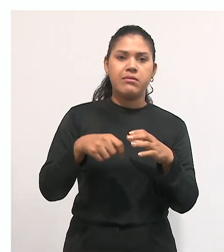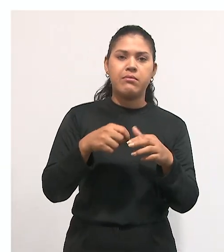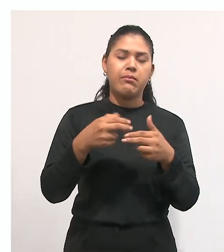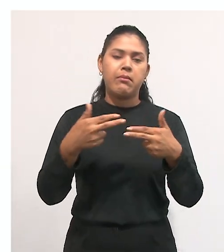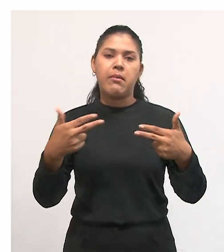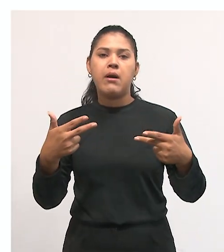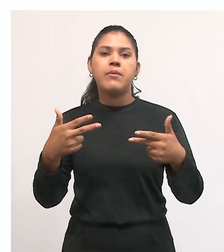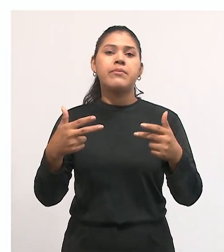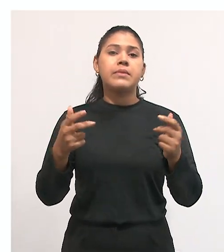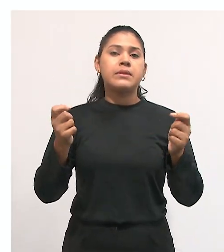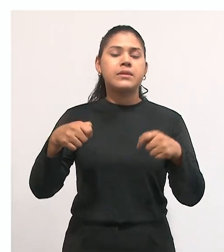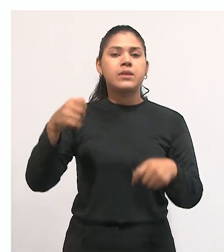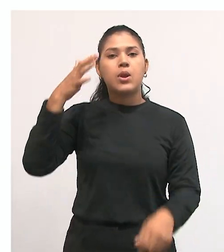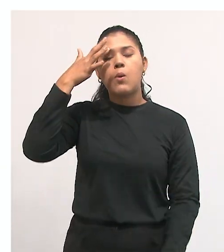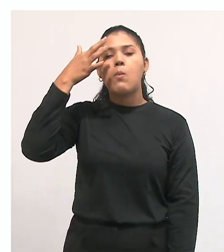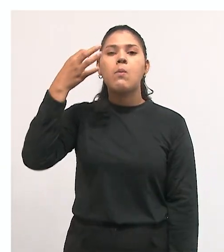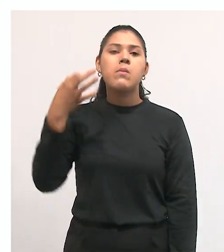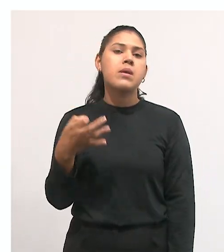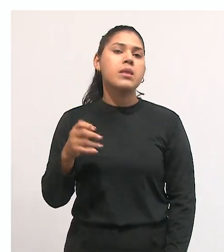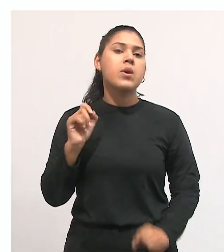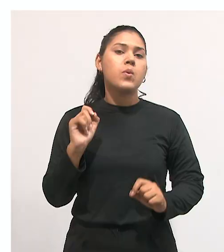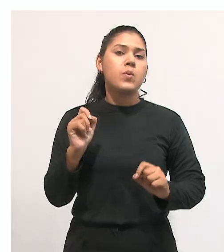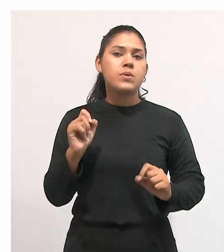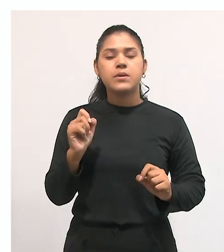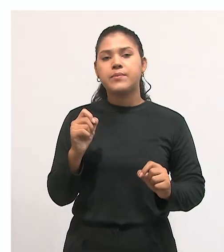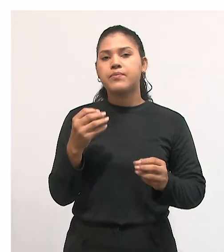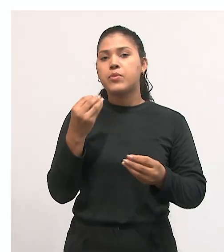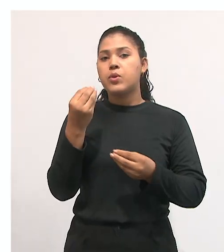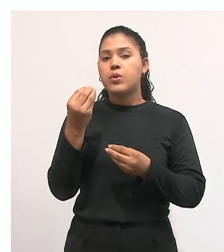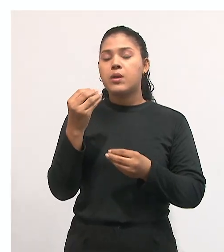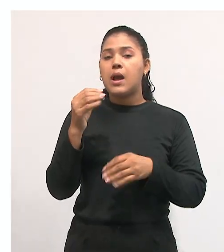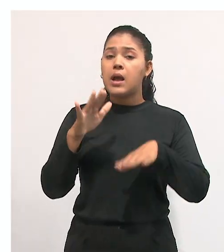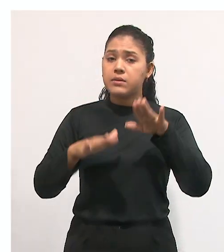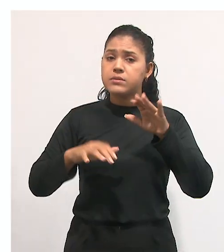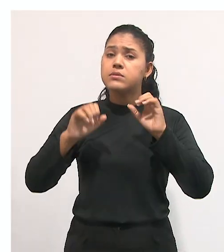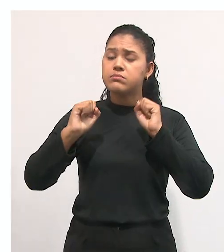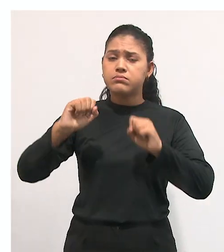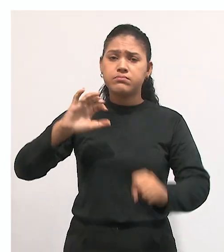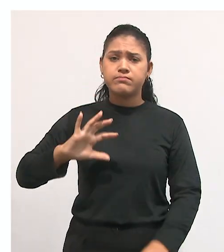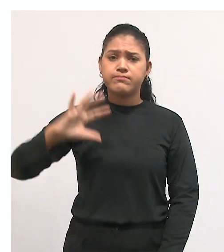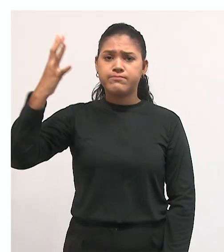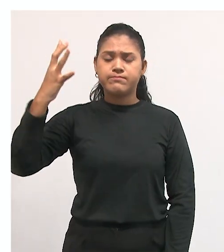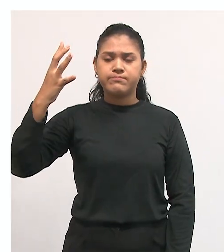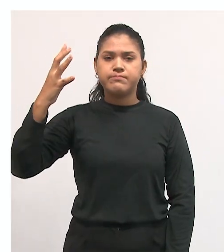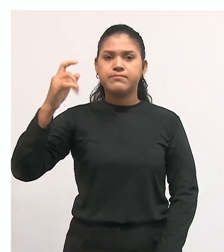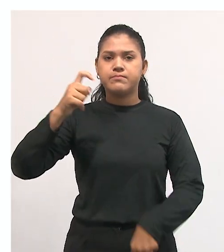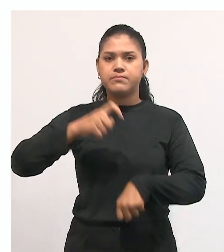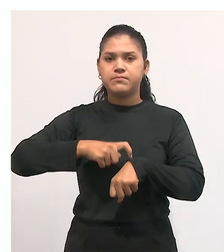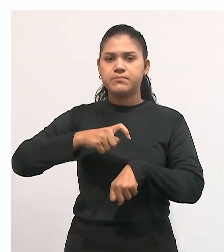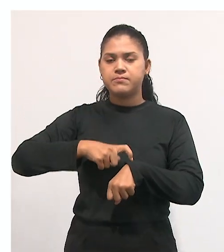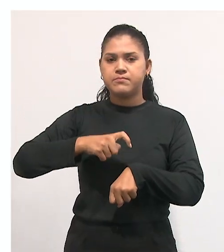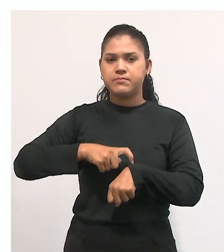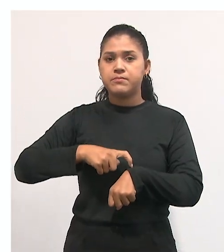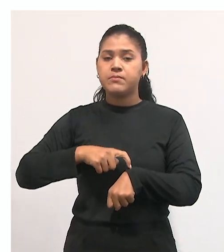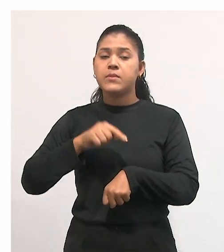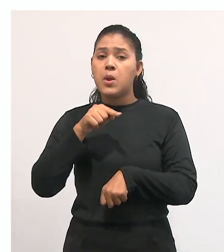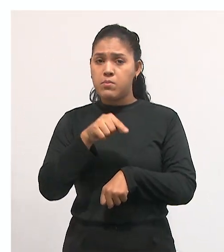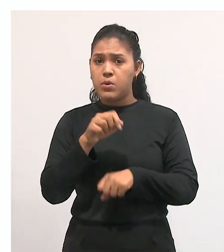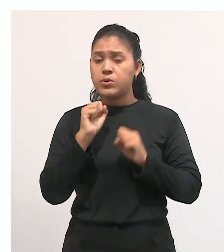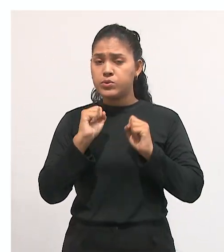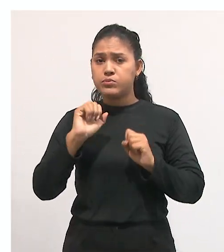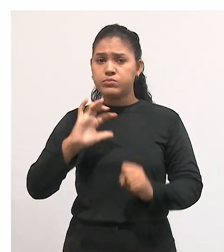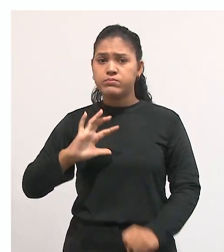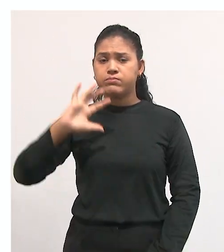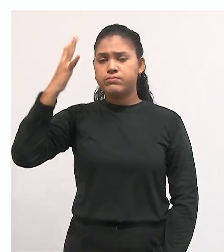em consideração a probabilidade de interrupções e também